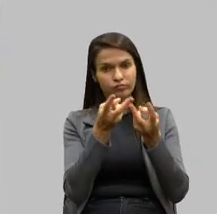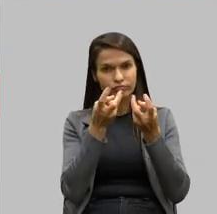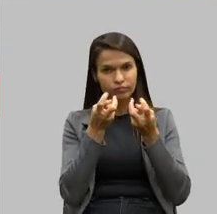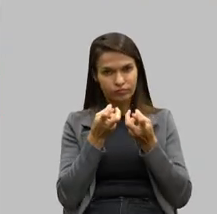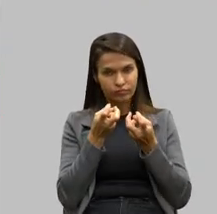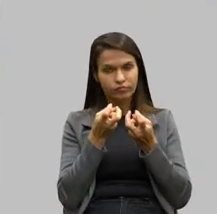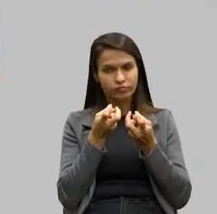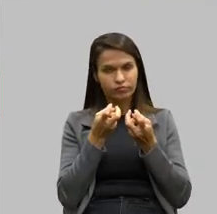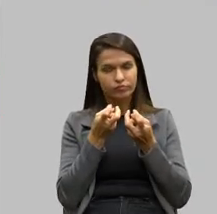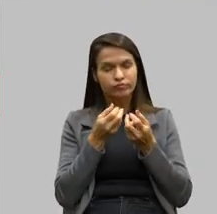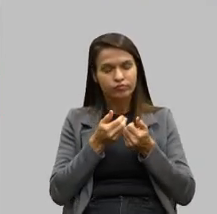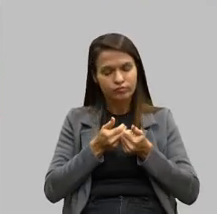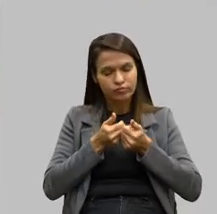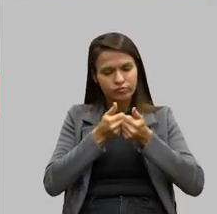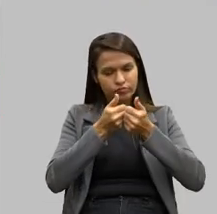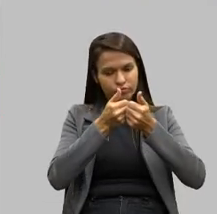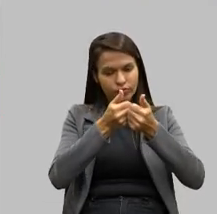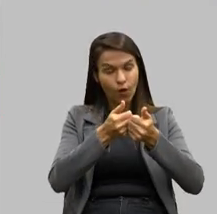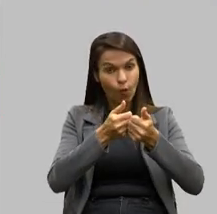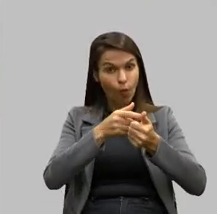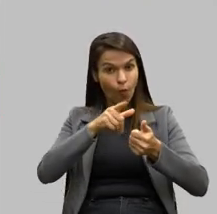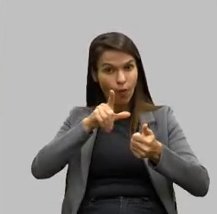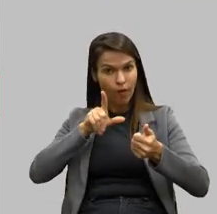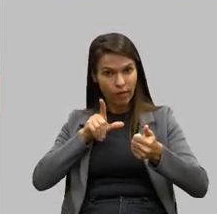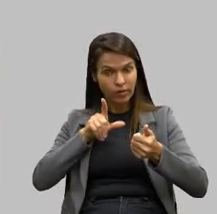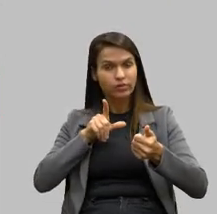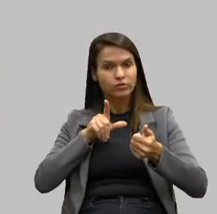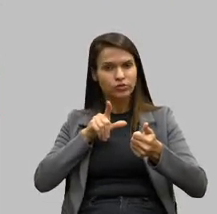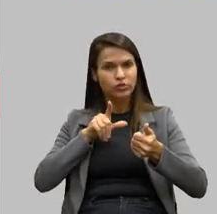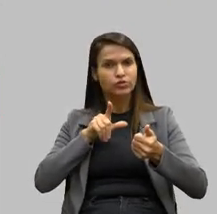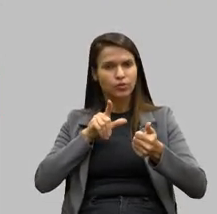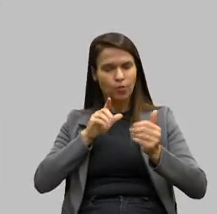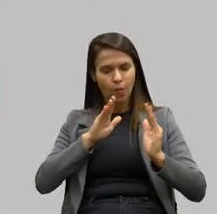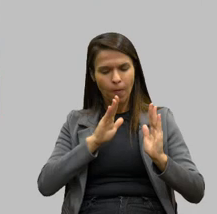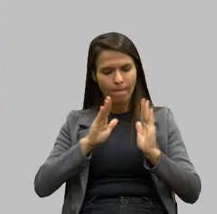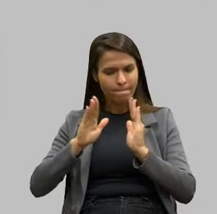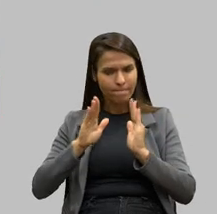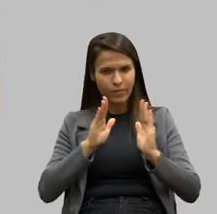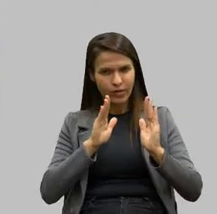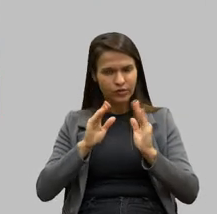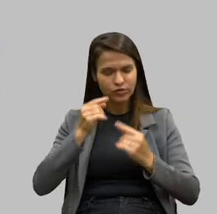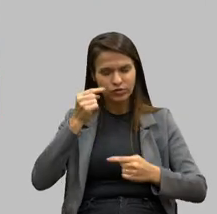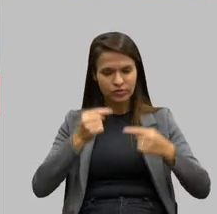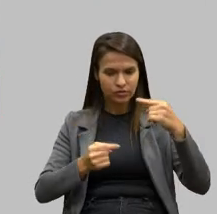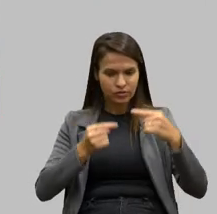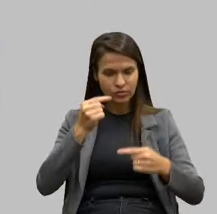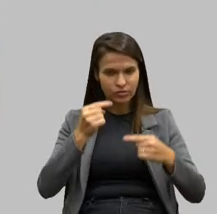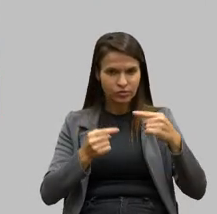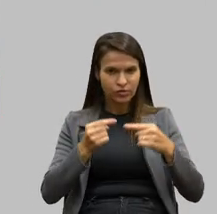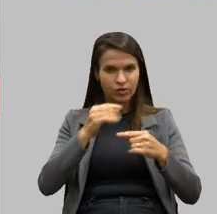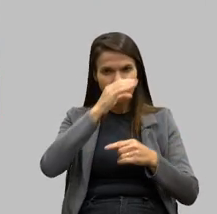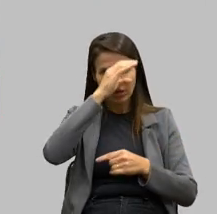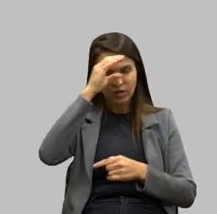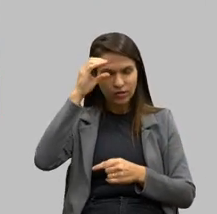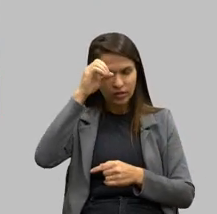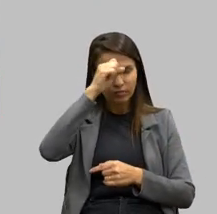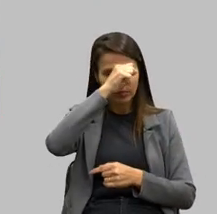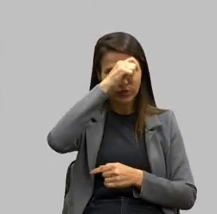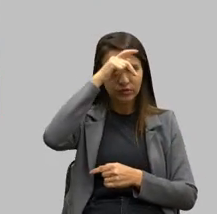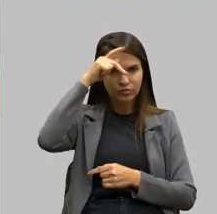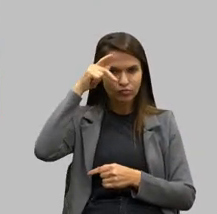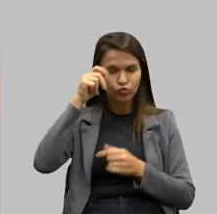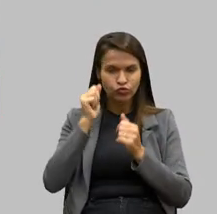acompanhando o antes, durante as discussões, também, nas câmaras municipais, junto às